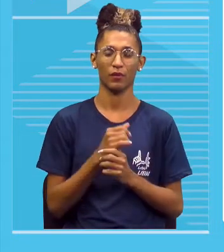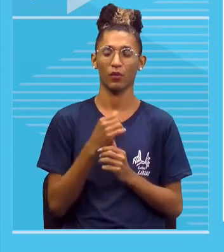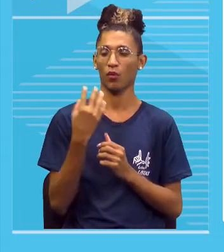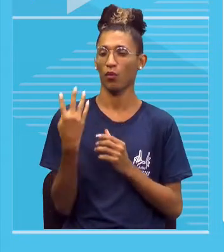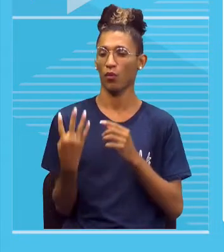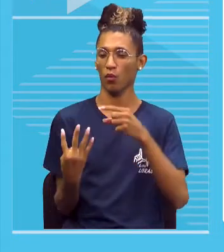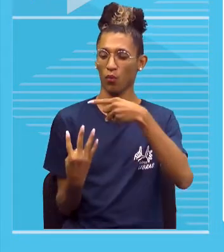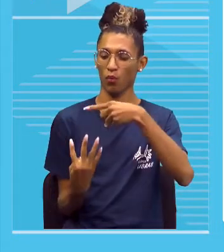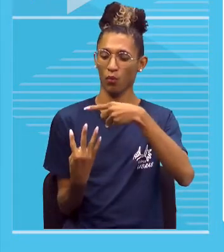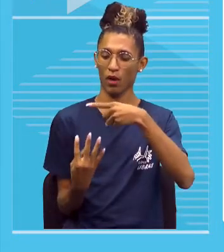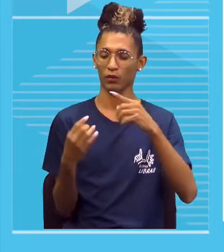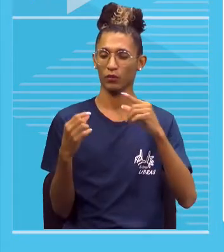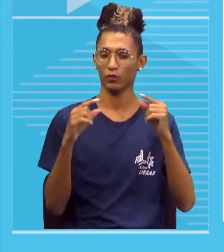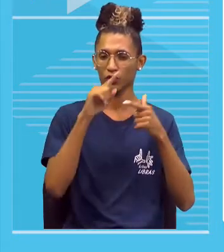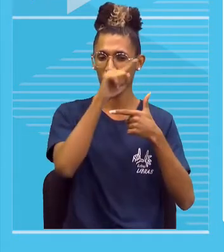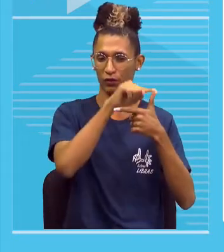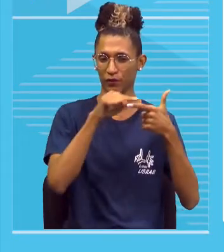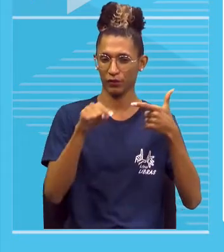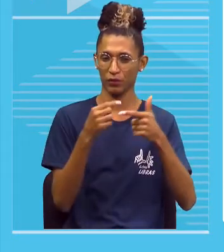4